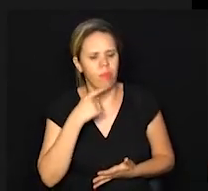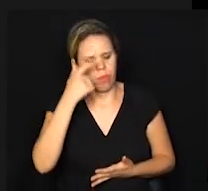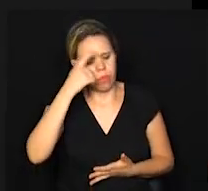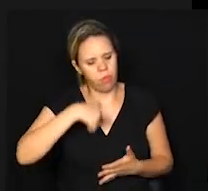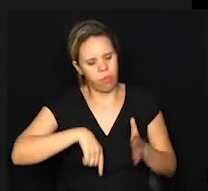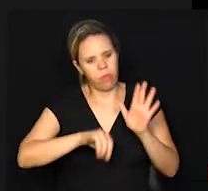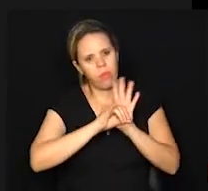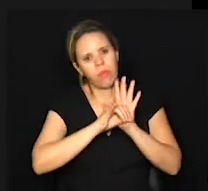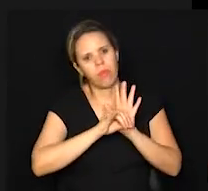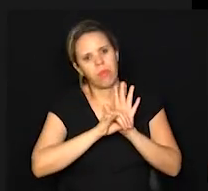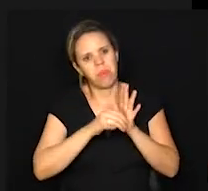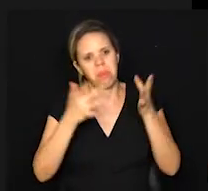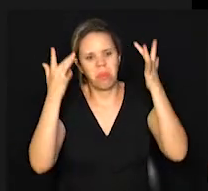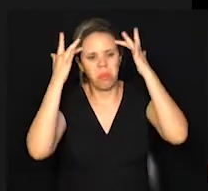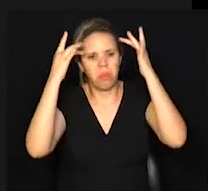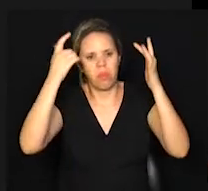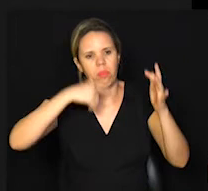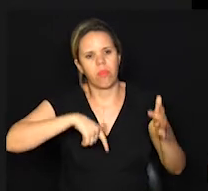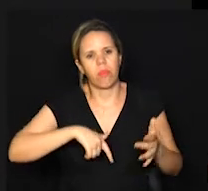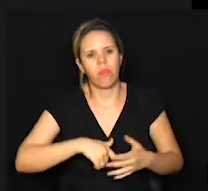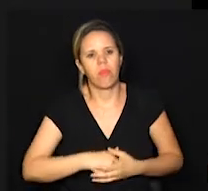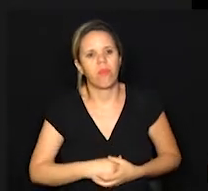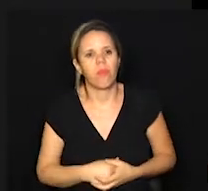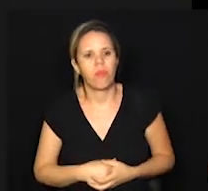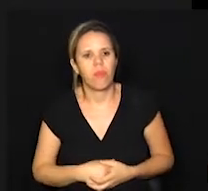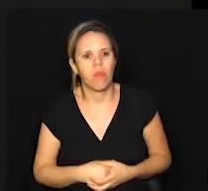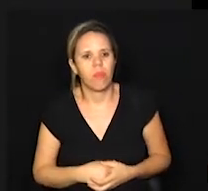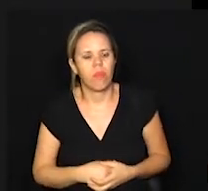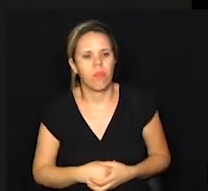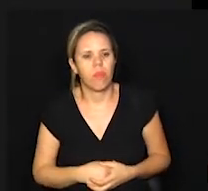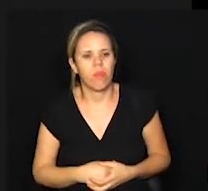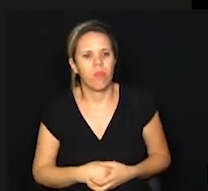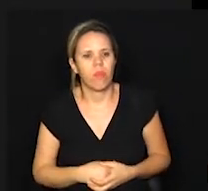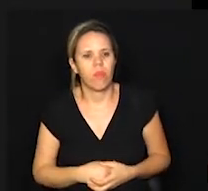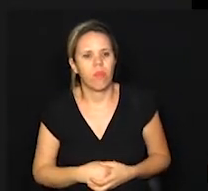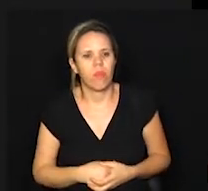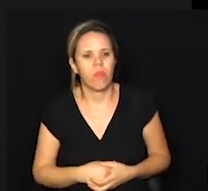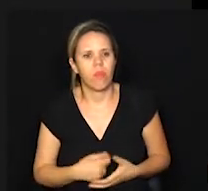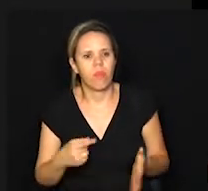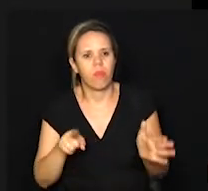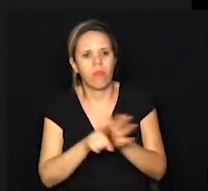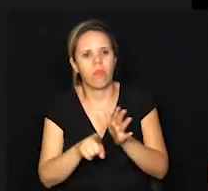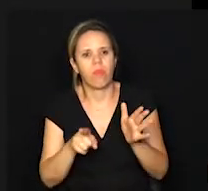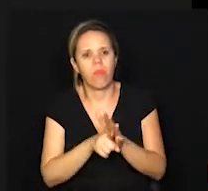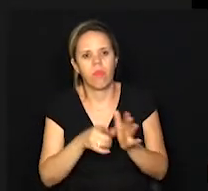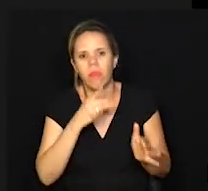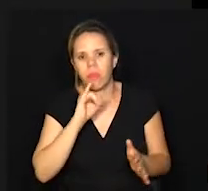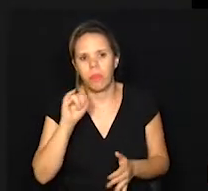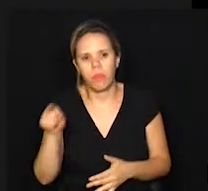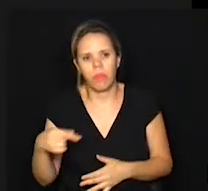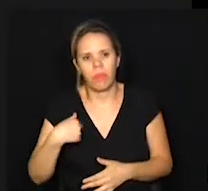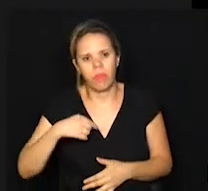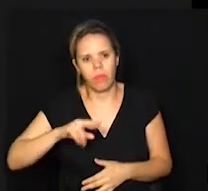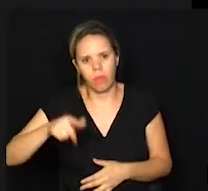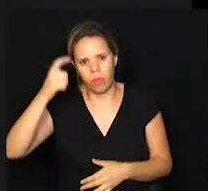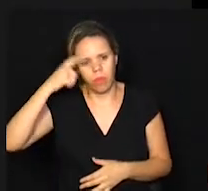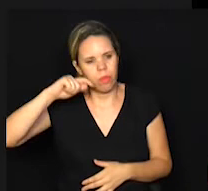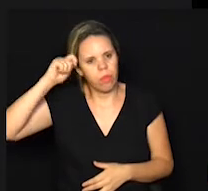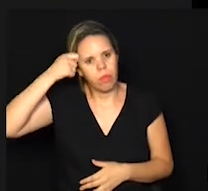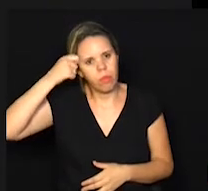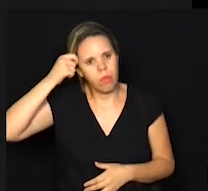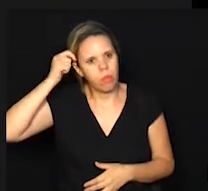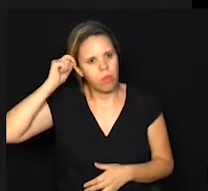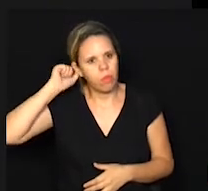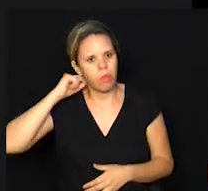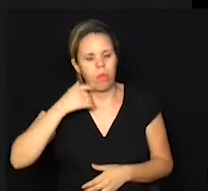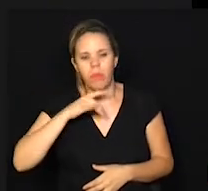identidade. Eu já nem sabia mais quem eu era. Eu perguntei pro meu pai se eu era preta.